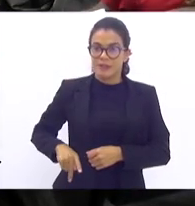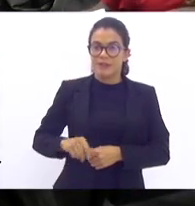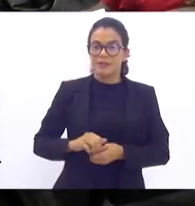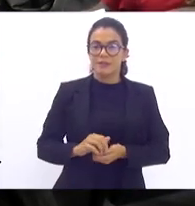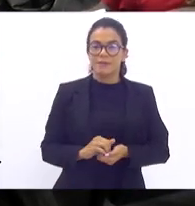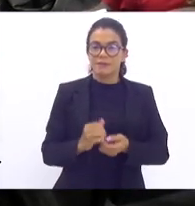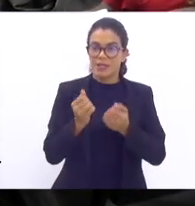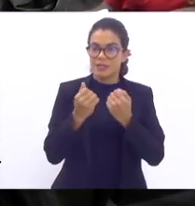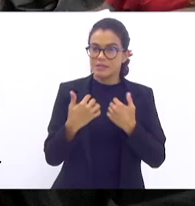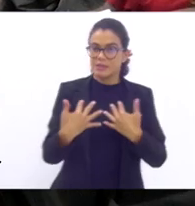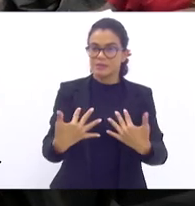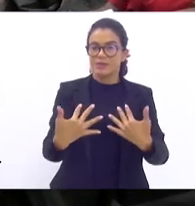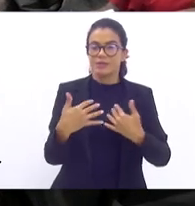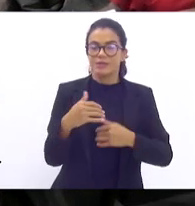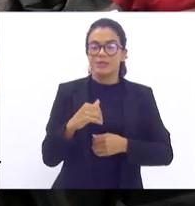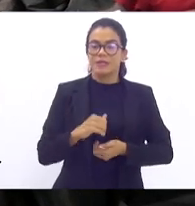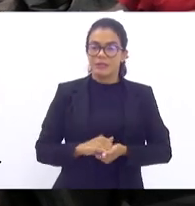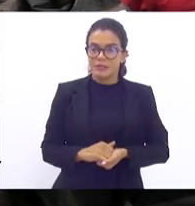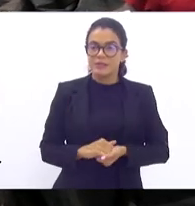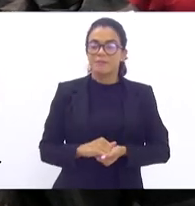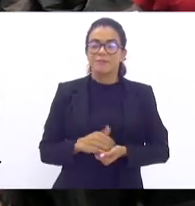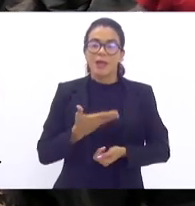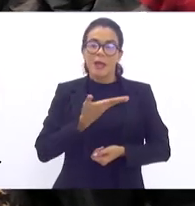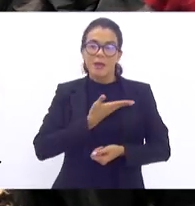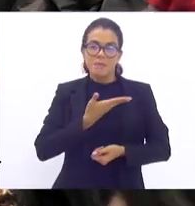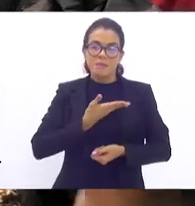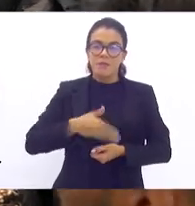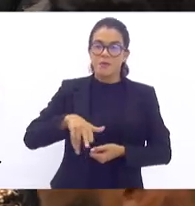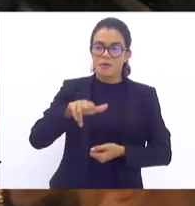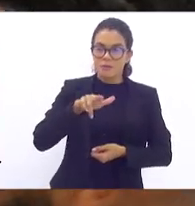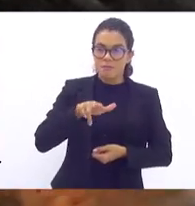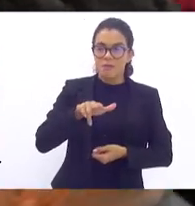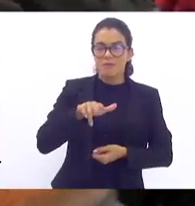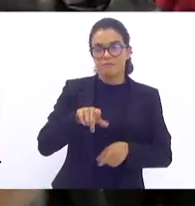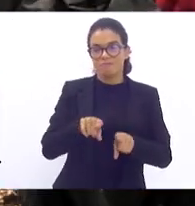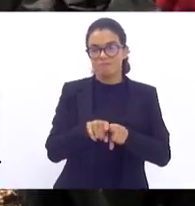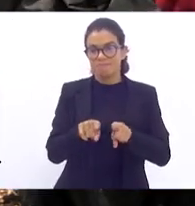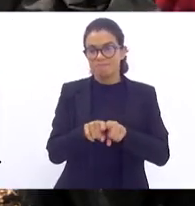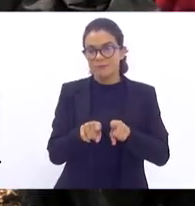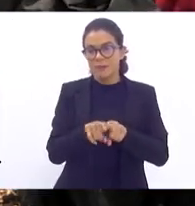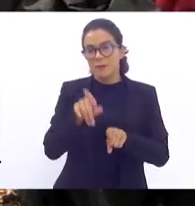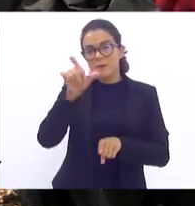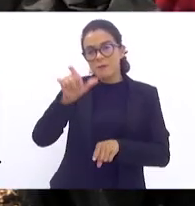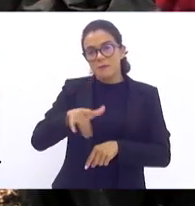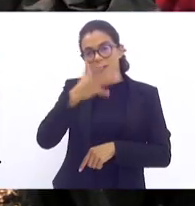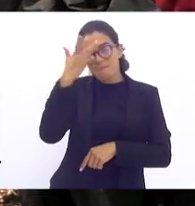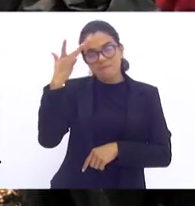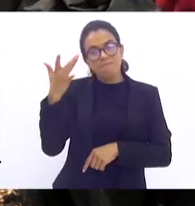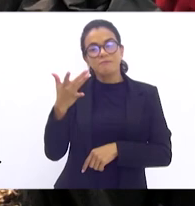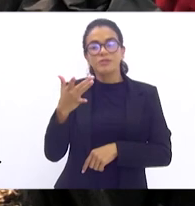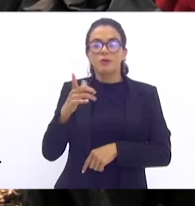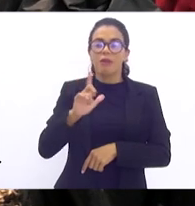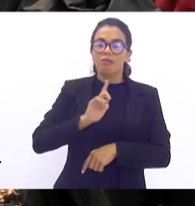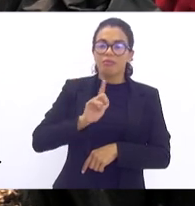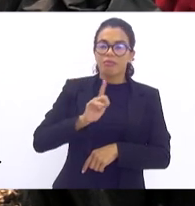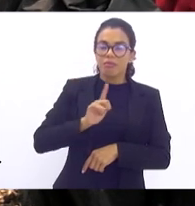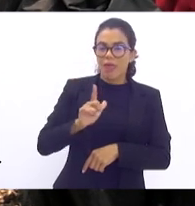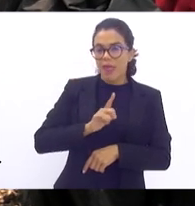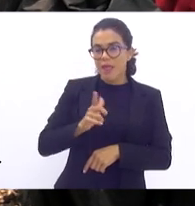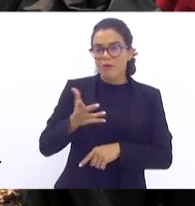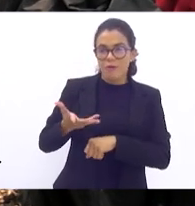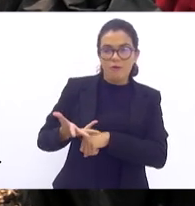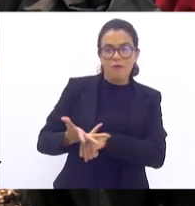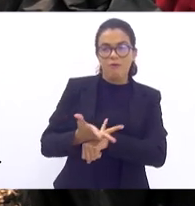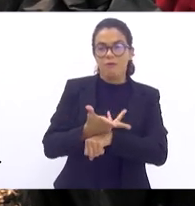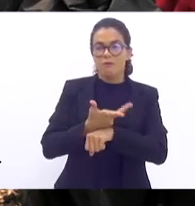audiência pública Deputado André Correia amigo irmão de todas as horas e alguém que tem Total gabarito para